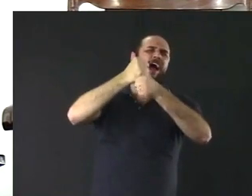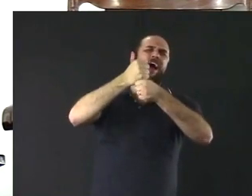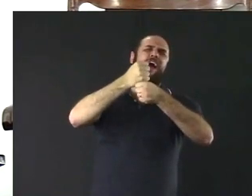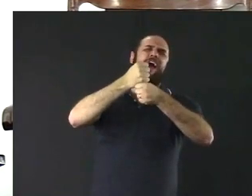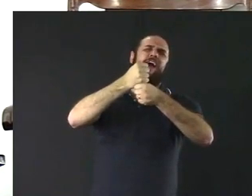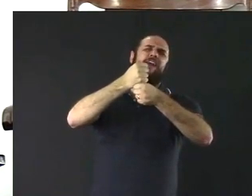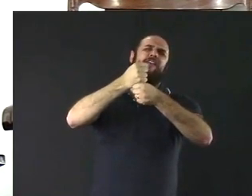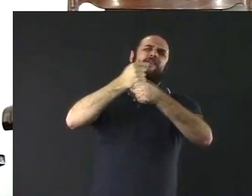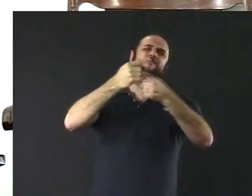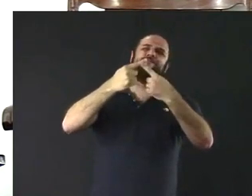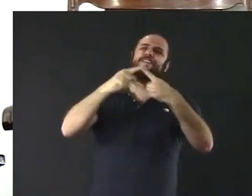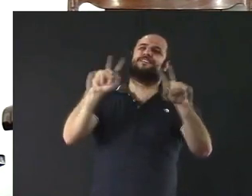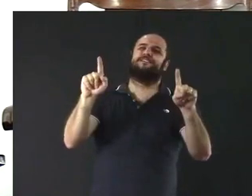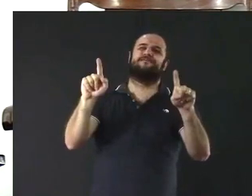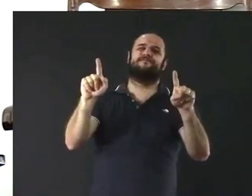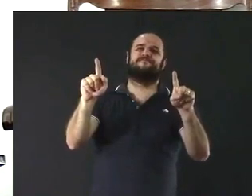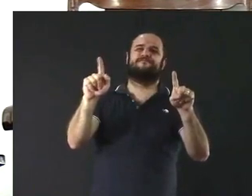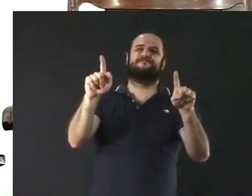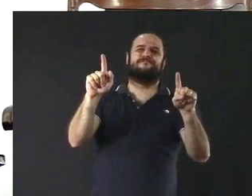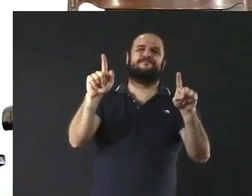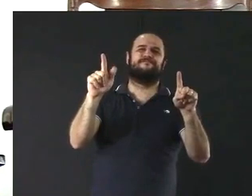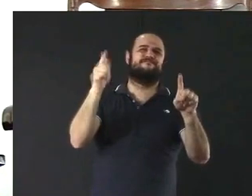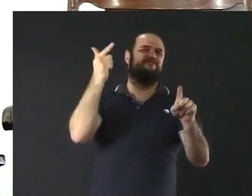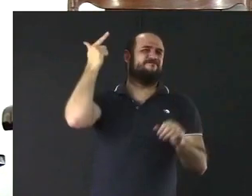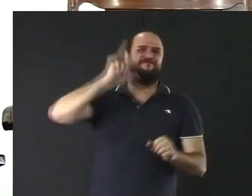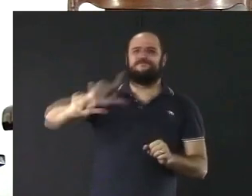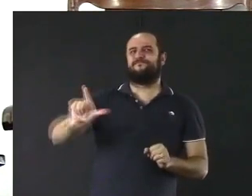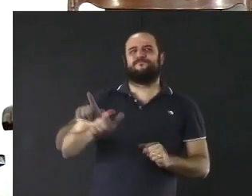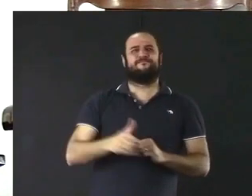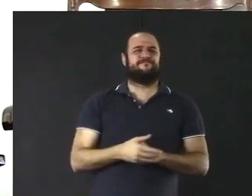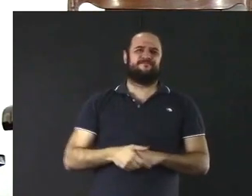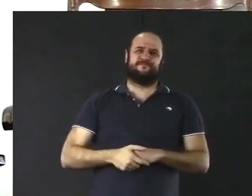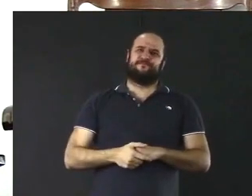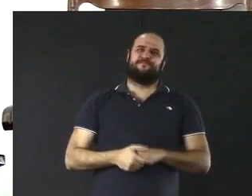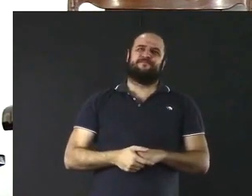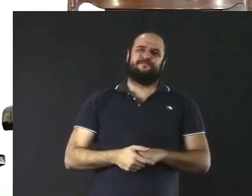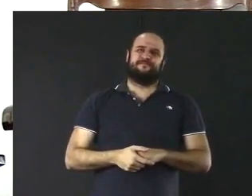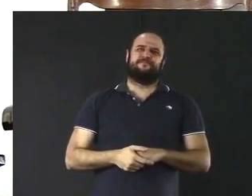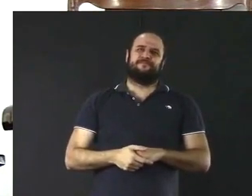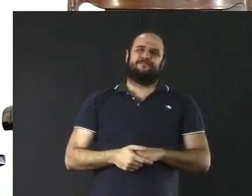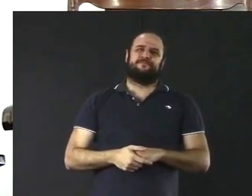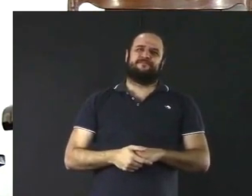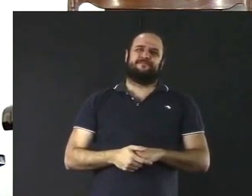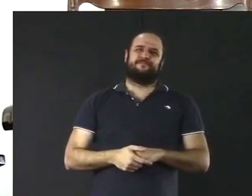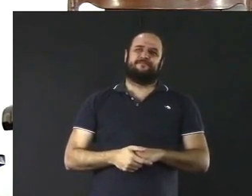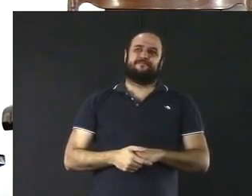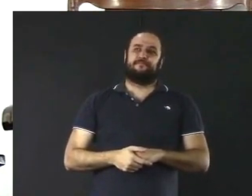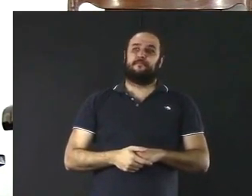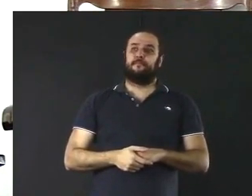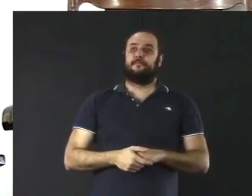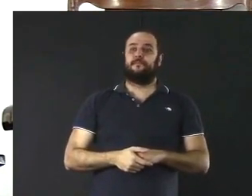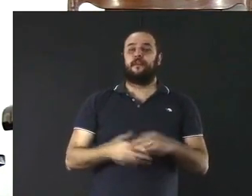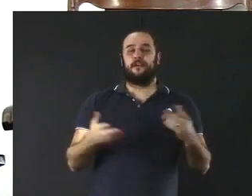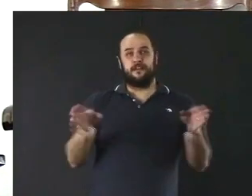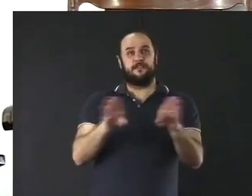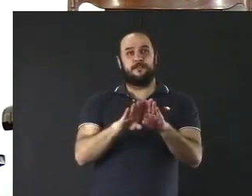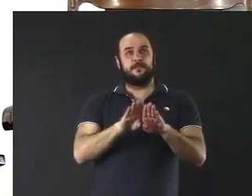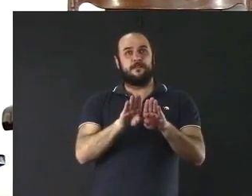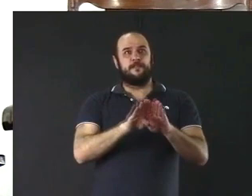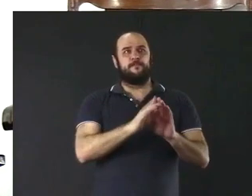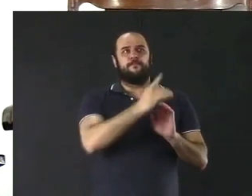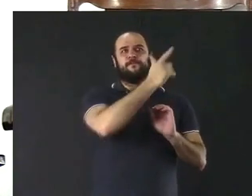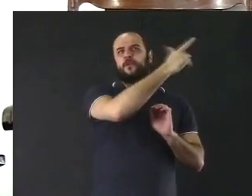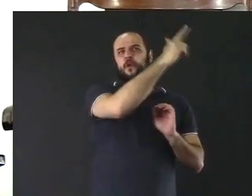o objetivo, mas não conseguiu. Assim, outros também que percorrem e